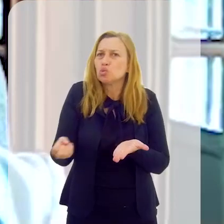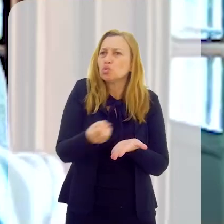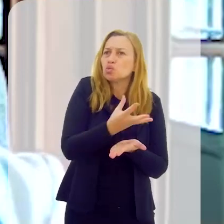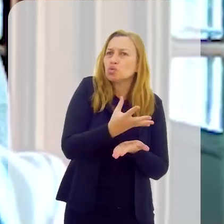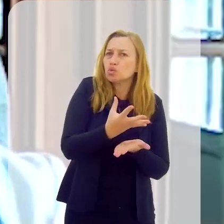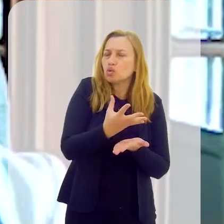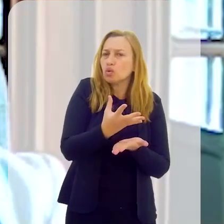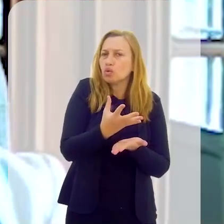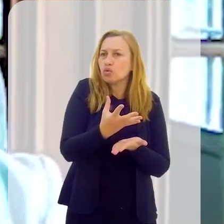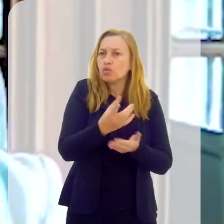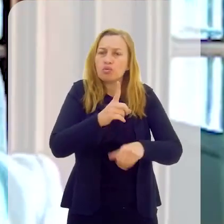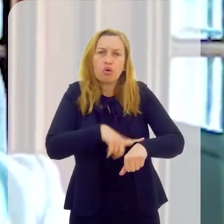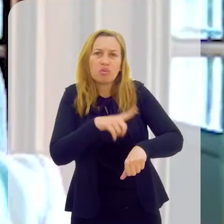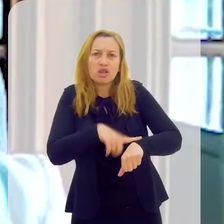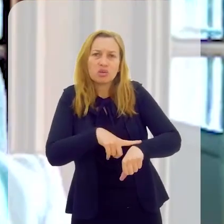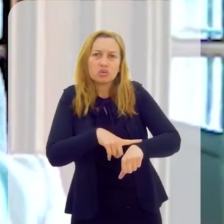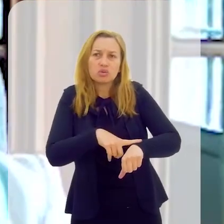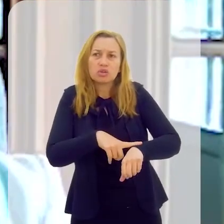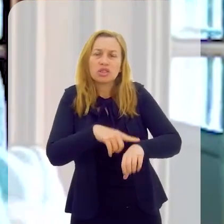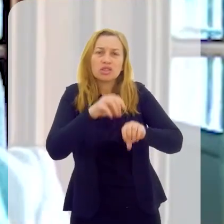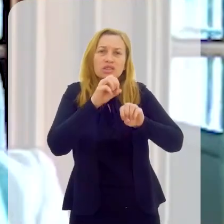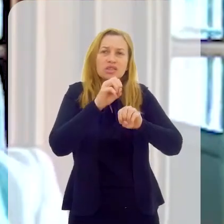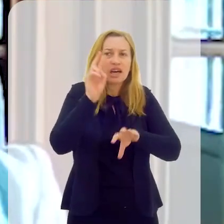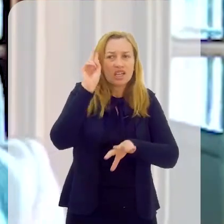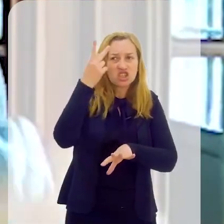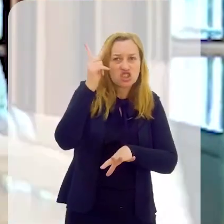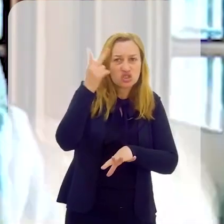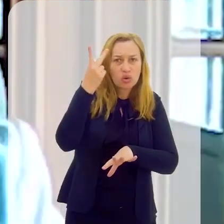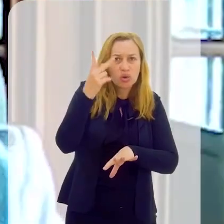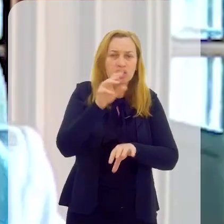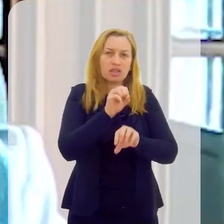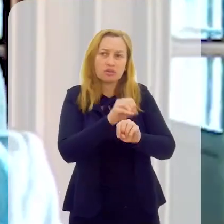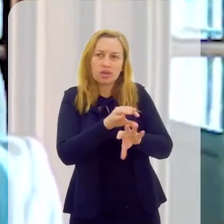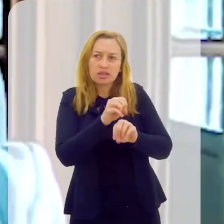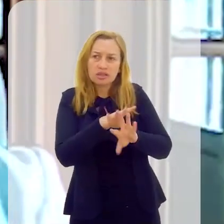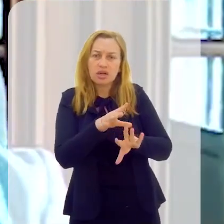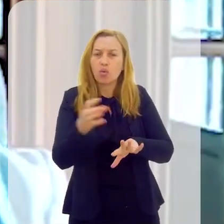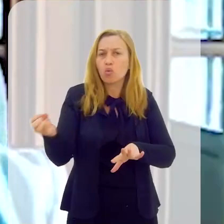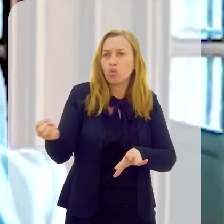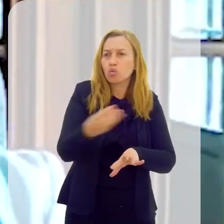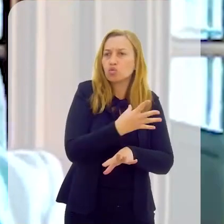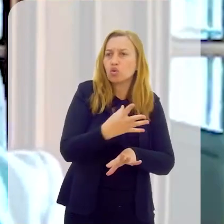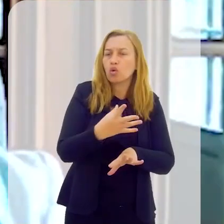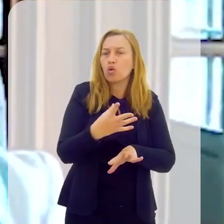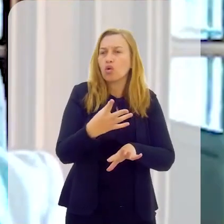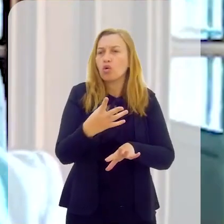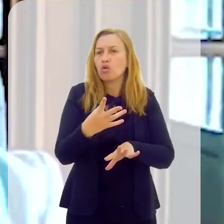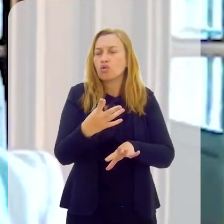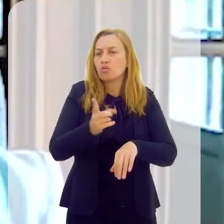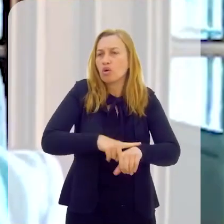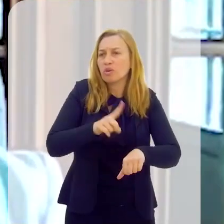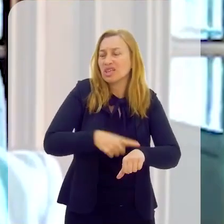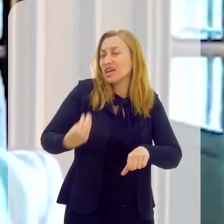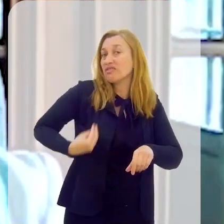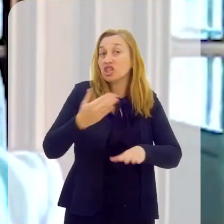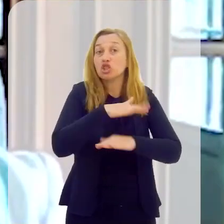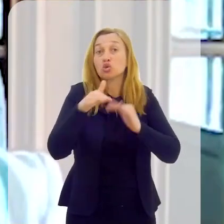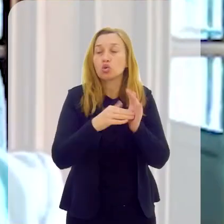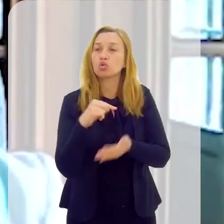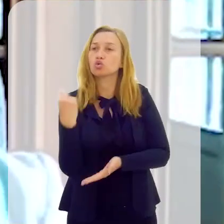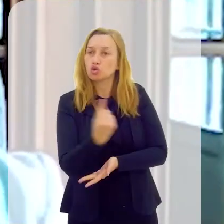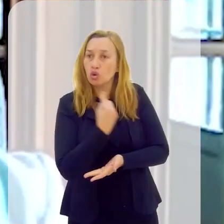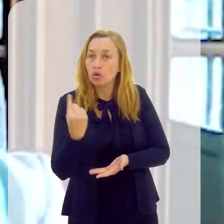novo capítulo da história da escola, que coincidiu também com um novo capítulo da vida de todos nós, e isso